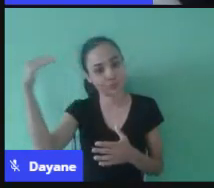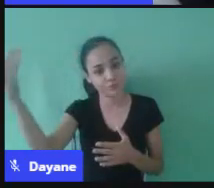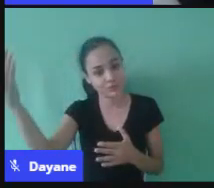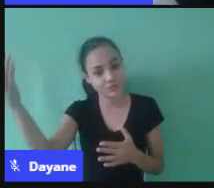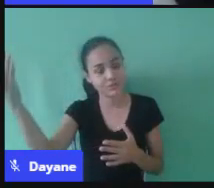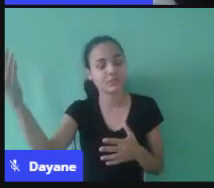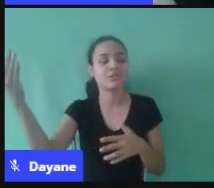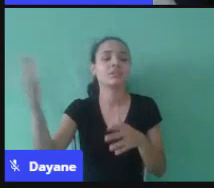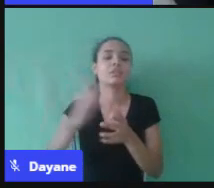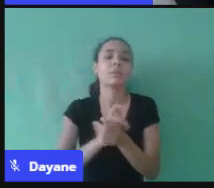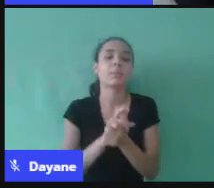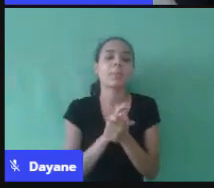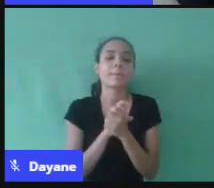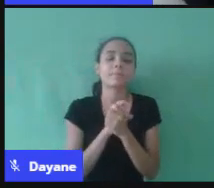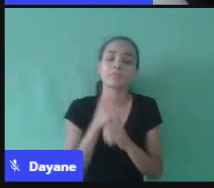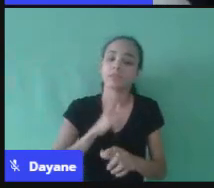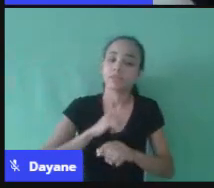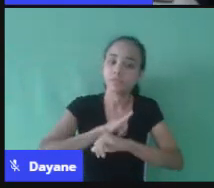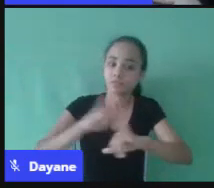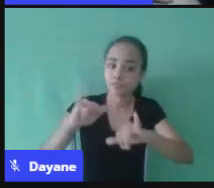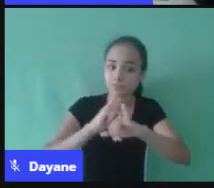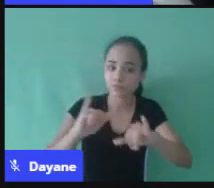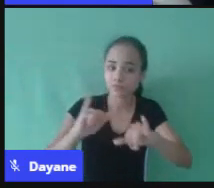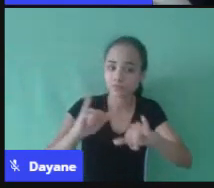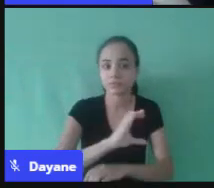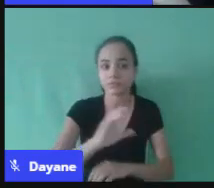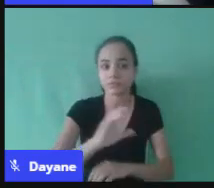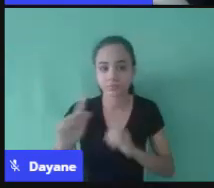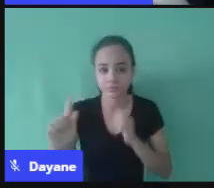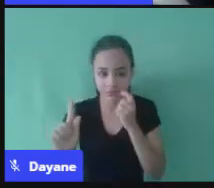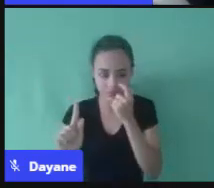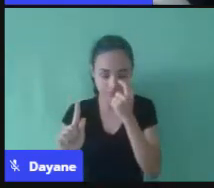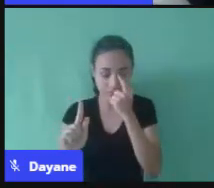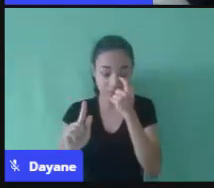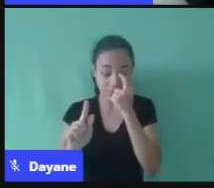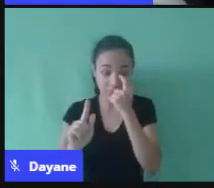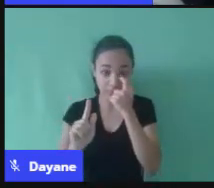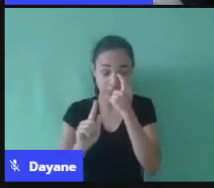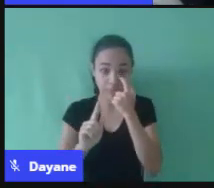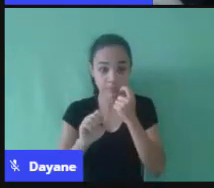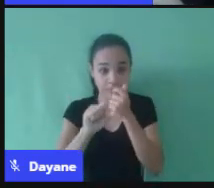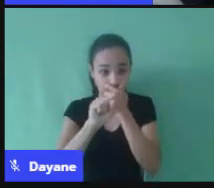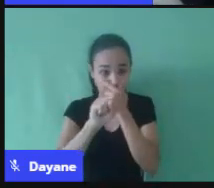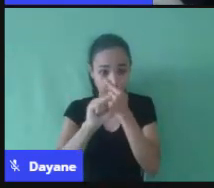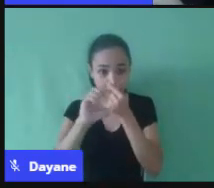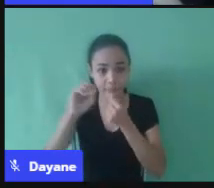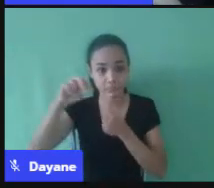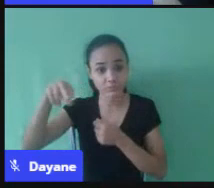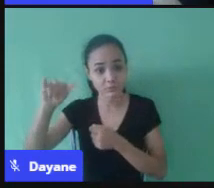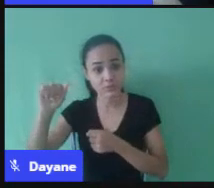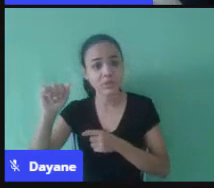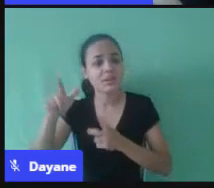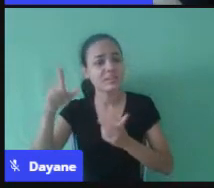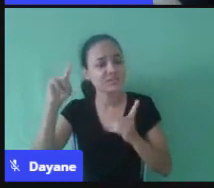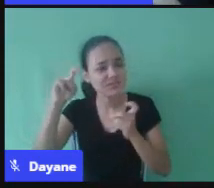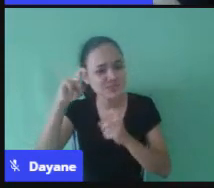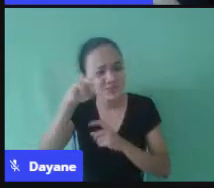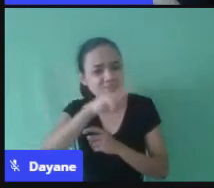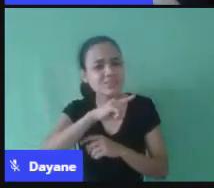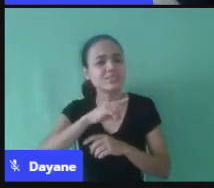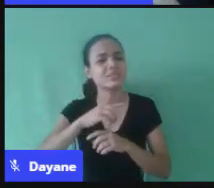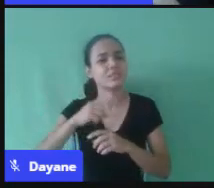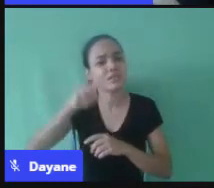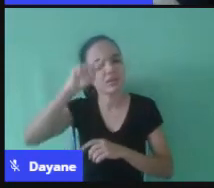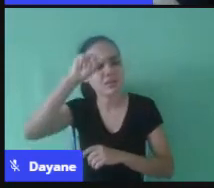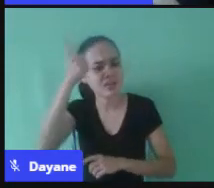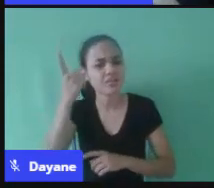a gente traz ali para finalizar, Sônia, é difícil criar toda essa narrativa, de fazer um vídeo,